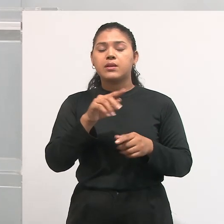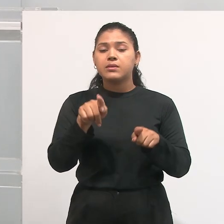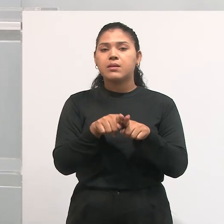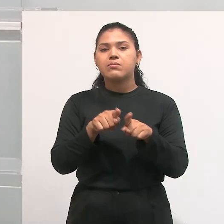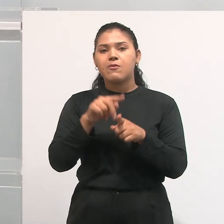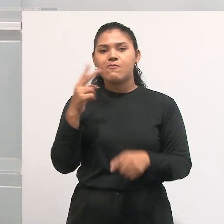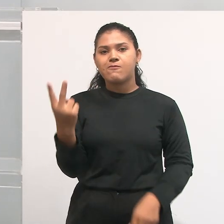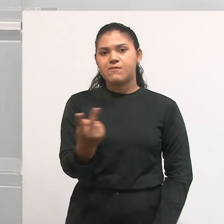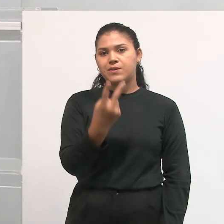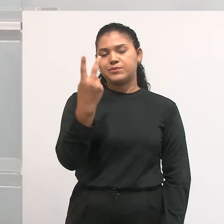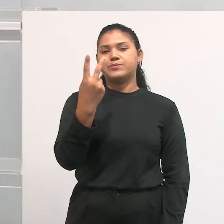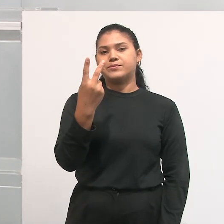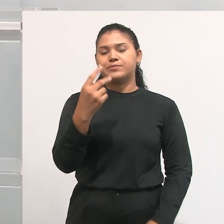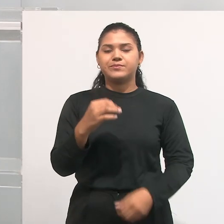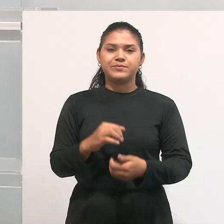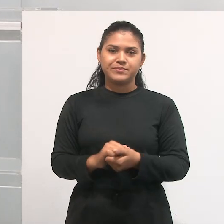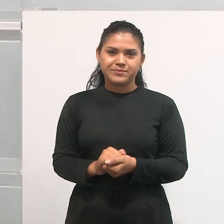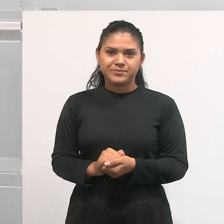são autores que